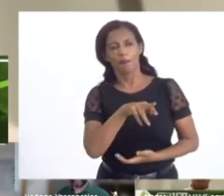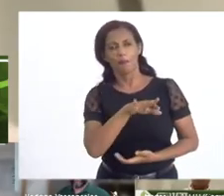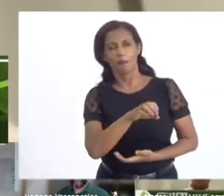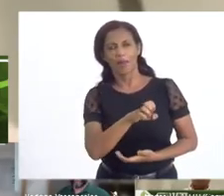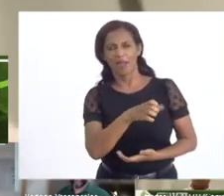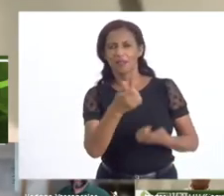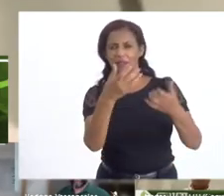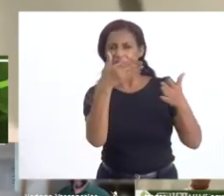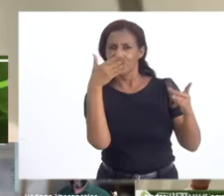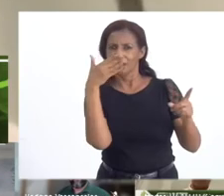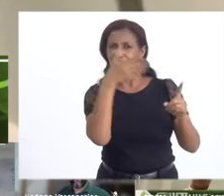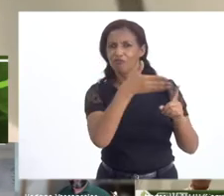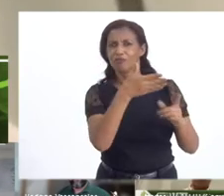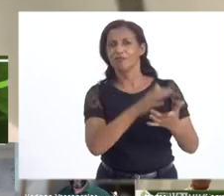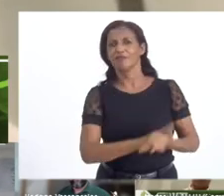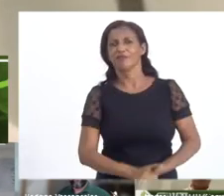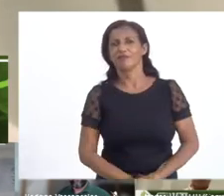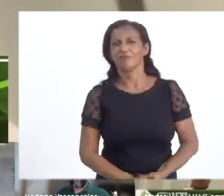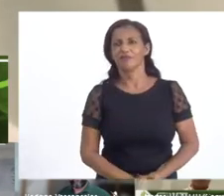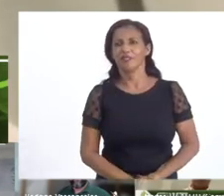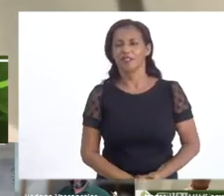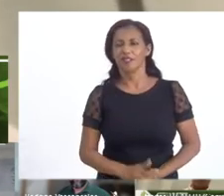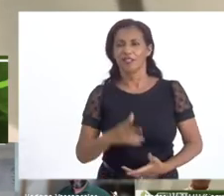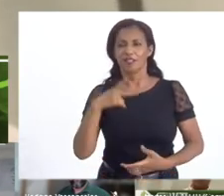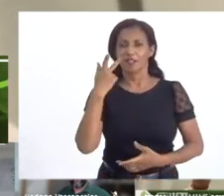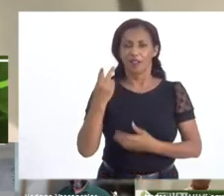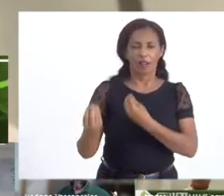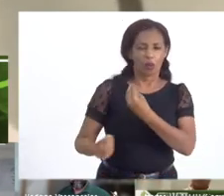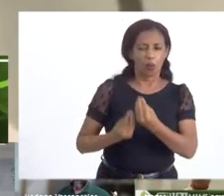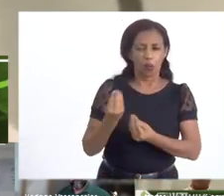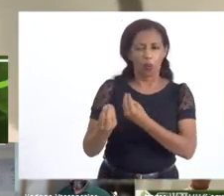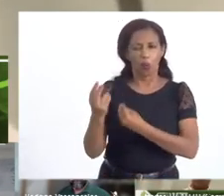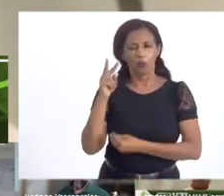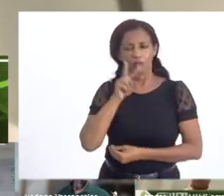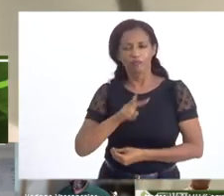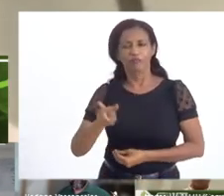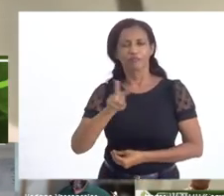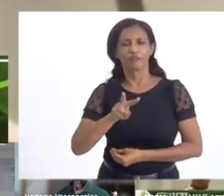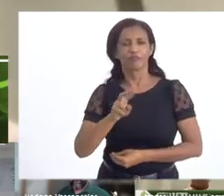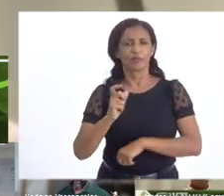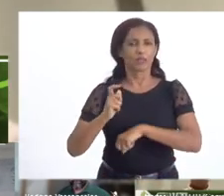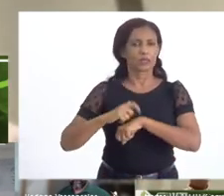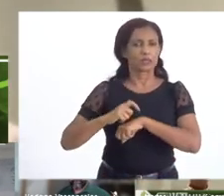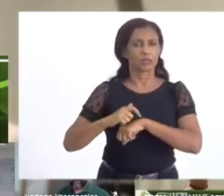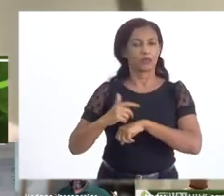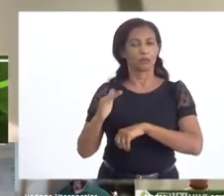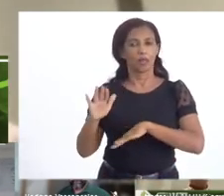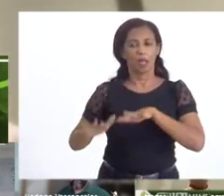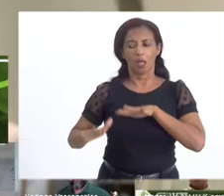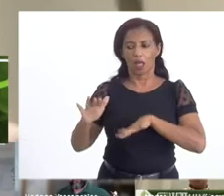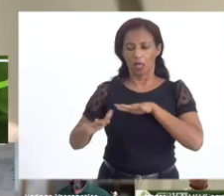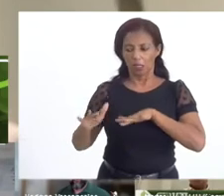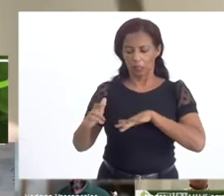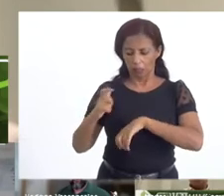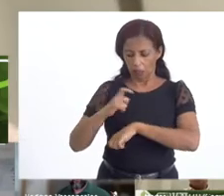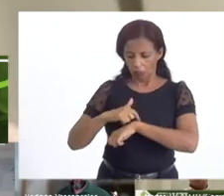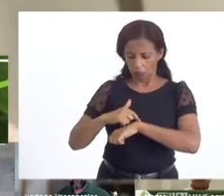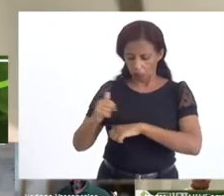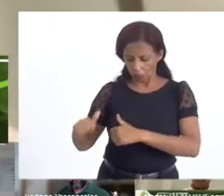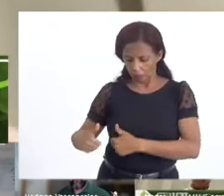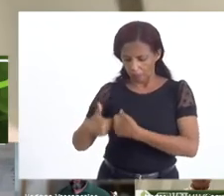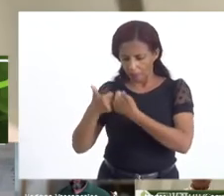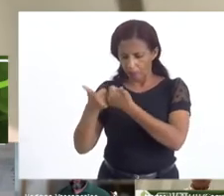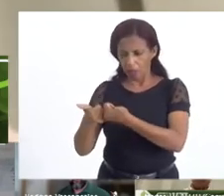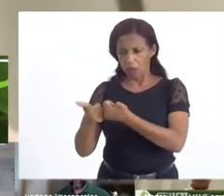ser mais específico e colocar um pouco como que a gente está vendo esse momento. Ainda é um momento onde nós estamos melhorando o